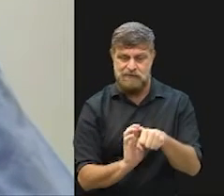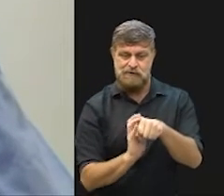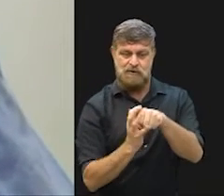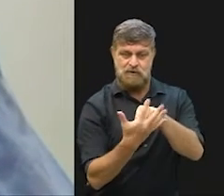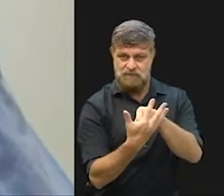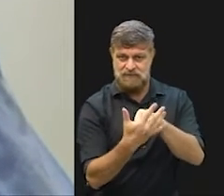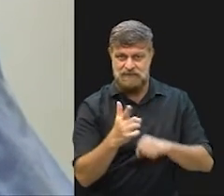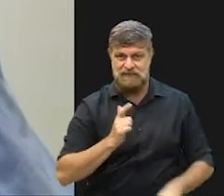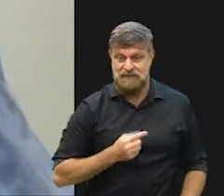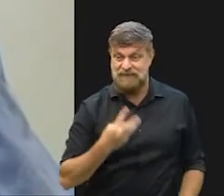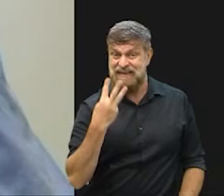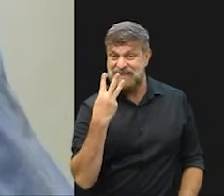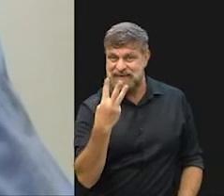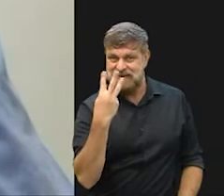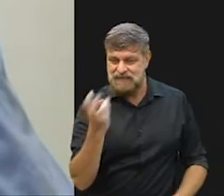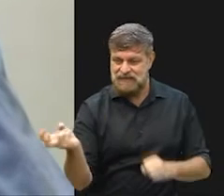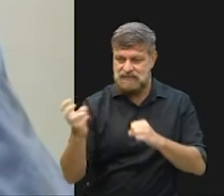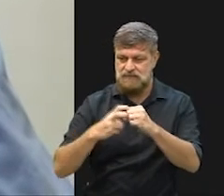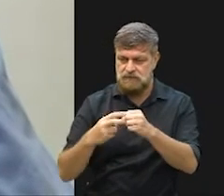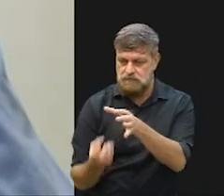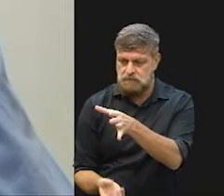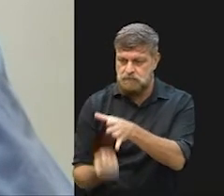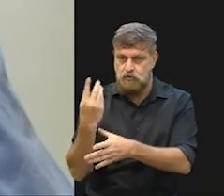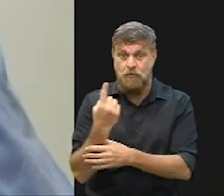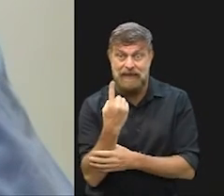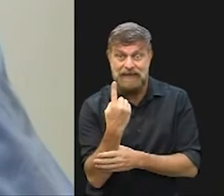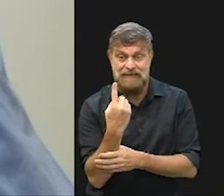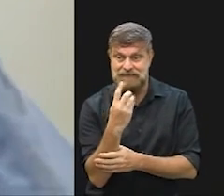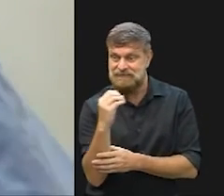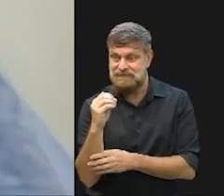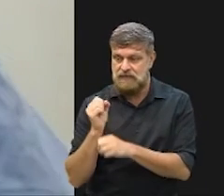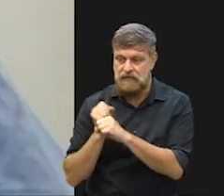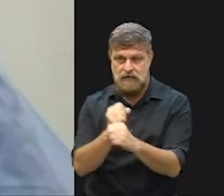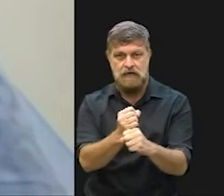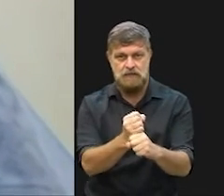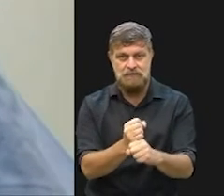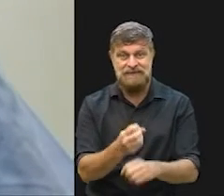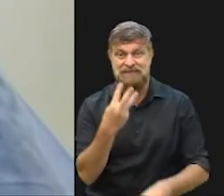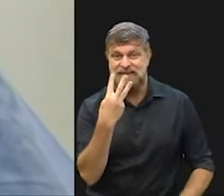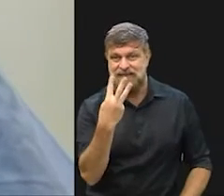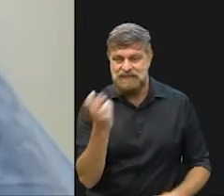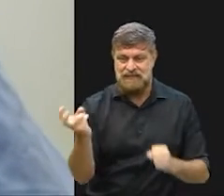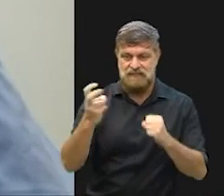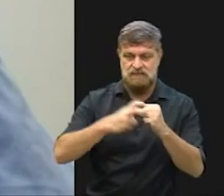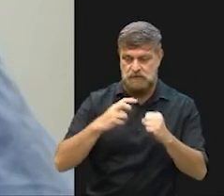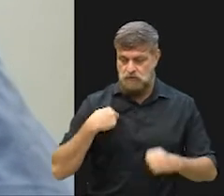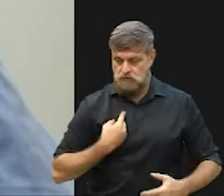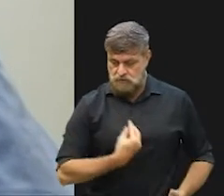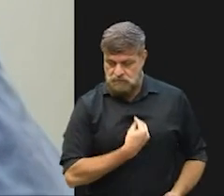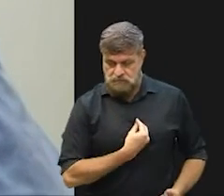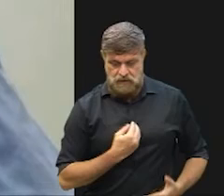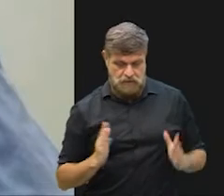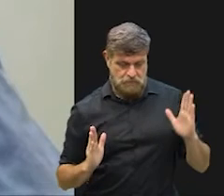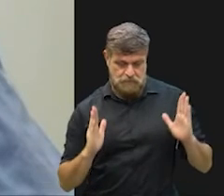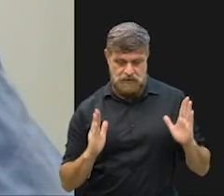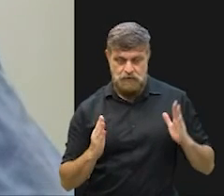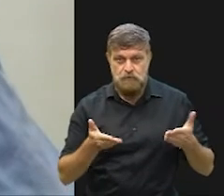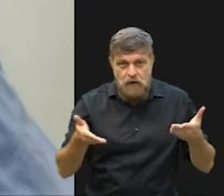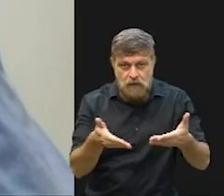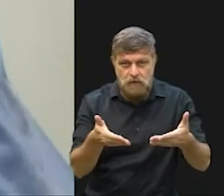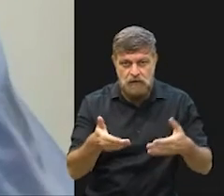3 emergências de coronavírus no último século, no nosso século atual, que é uma